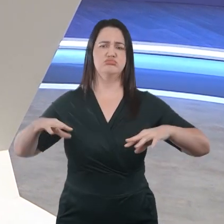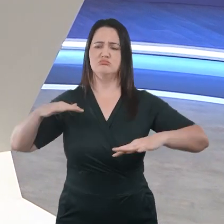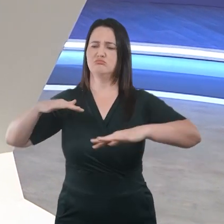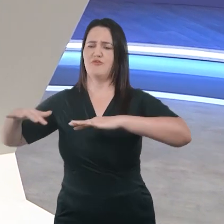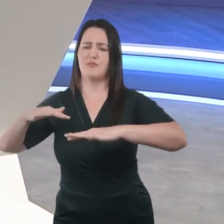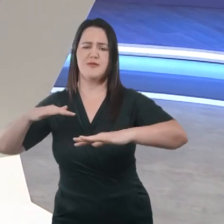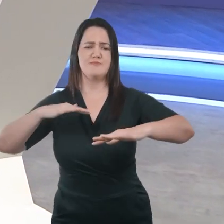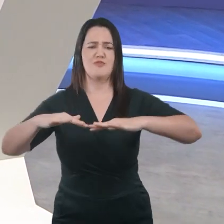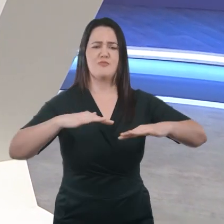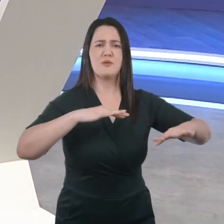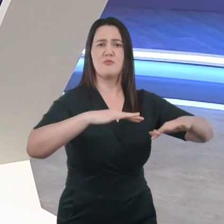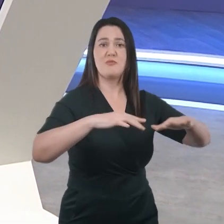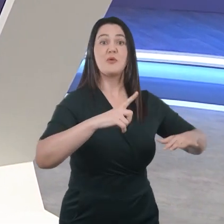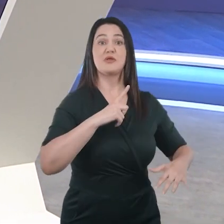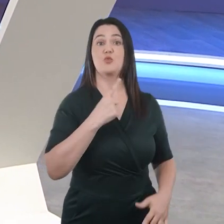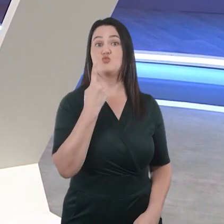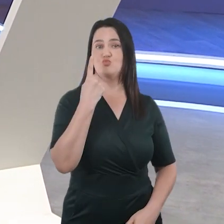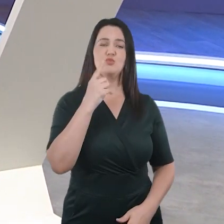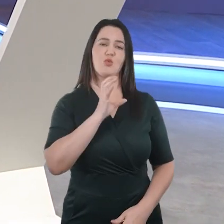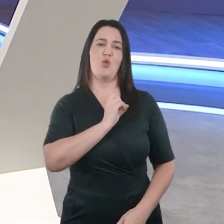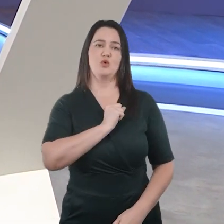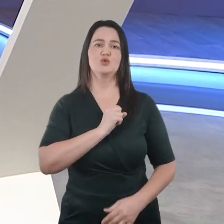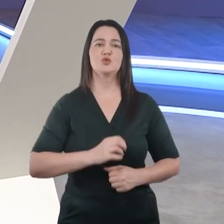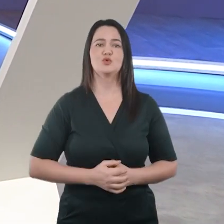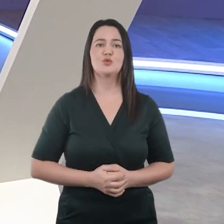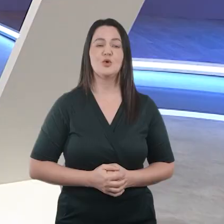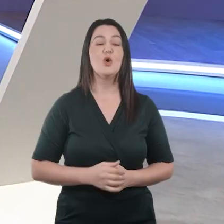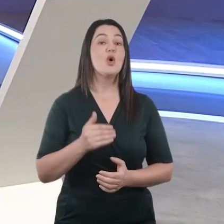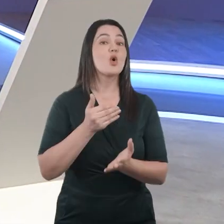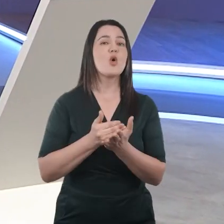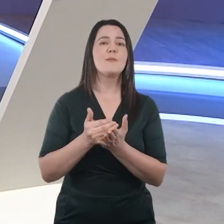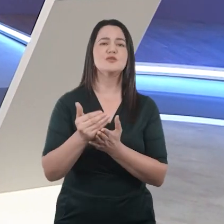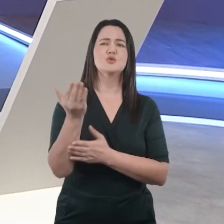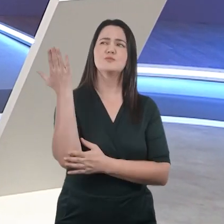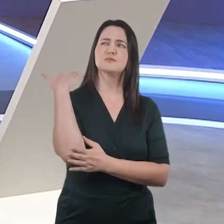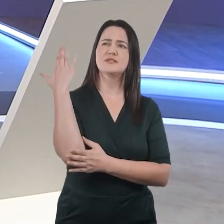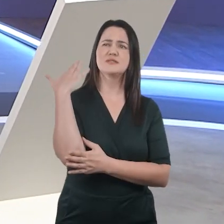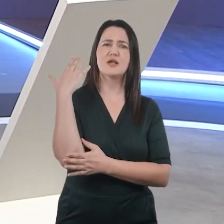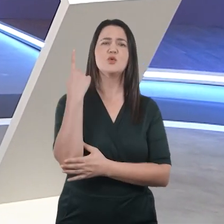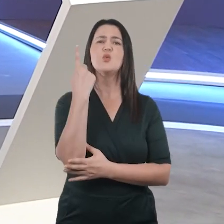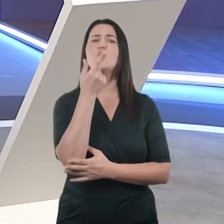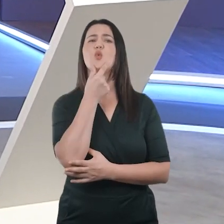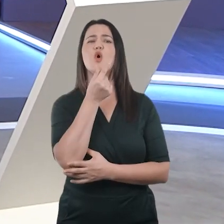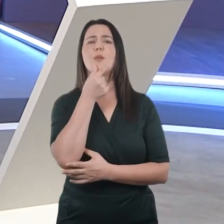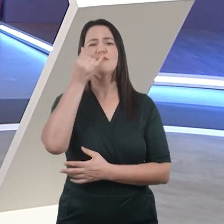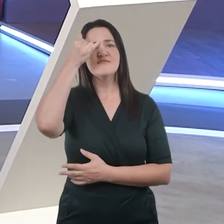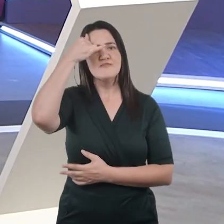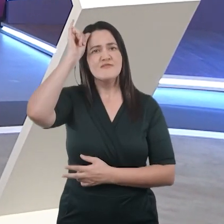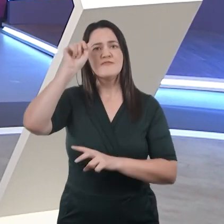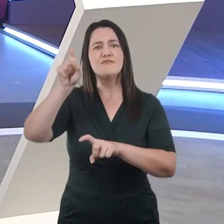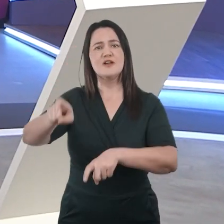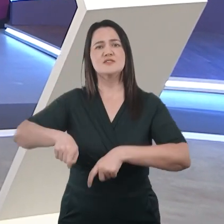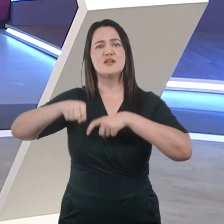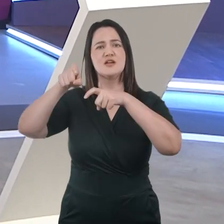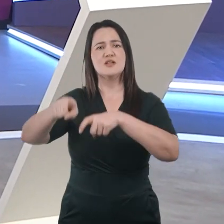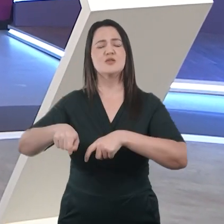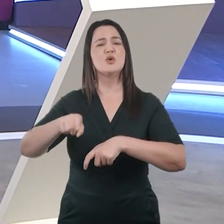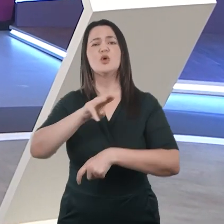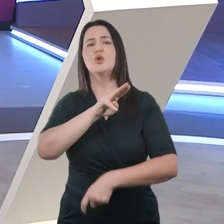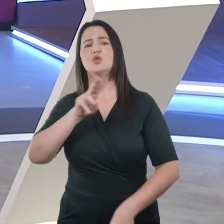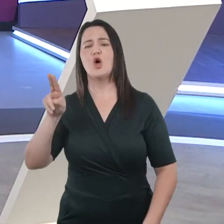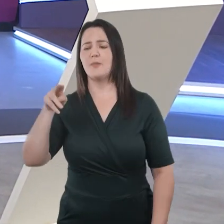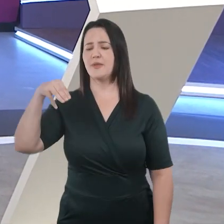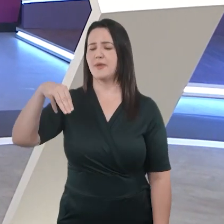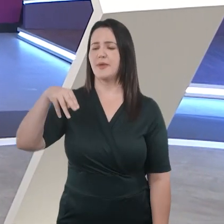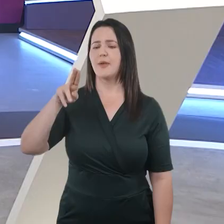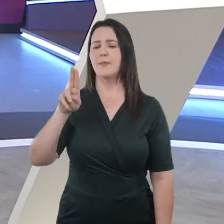aconteceram, eu posso também acrescentar um movimento, iniciado por um fazendeiro chamado William